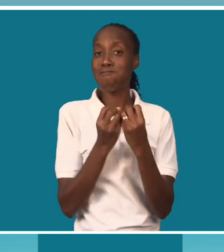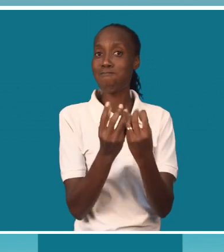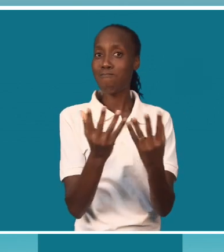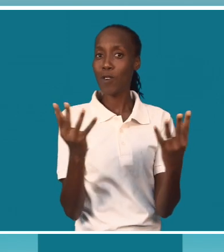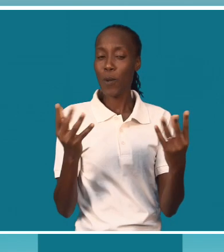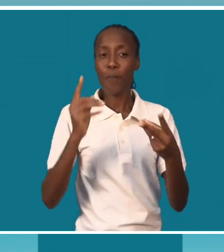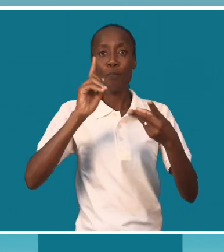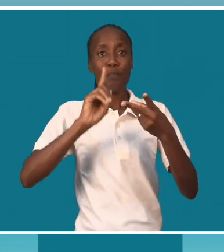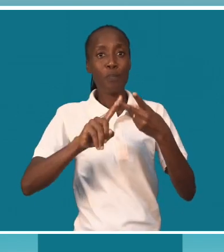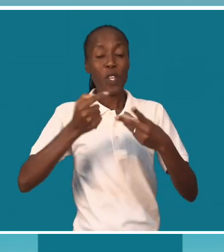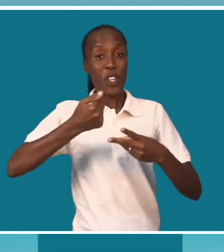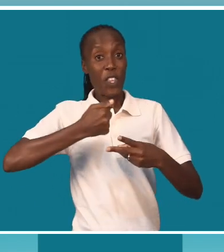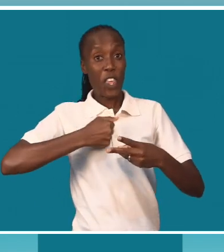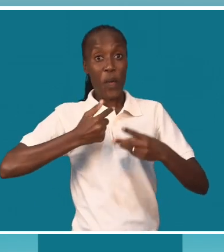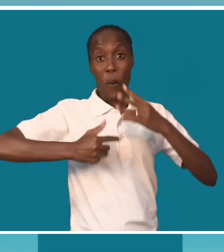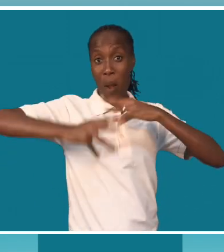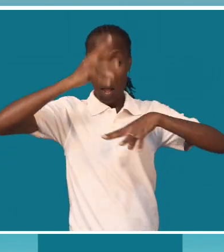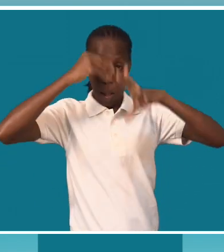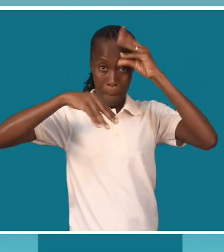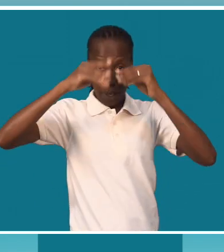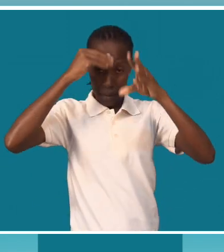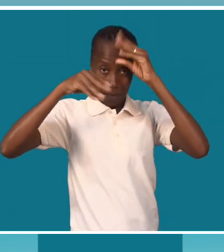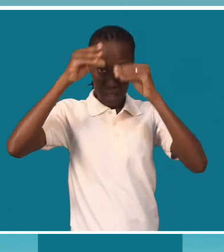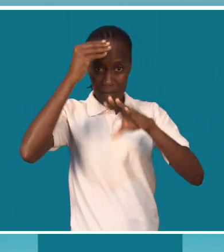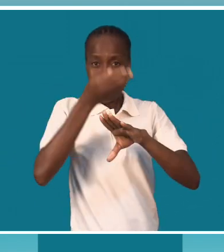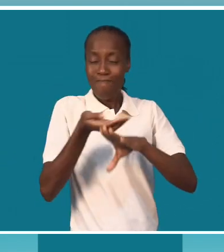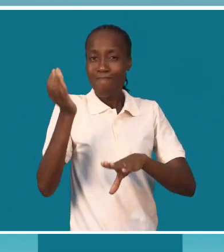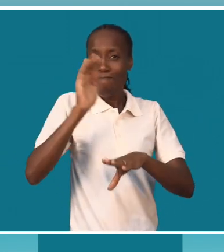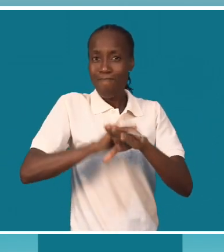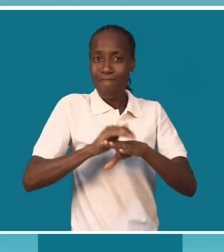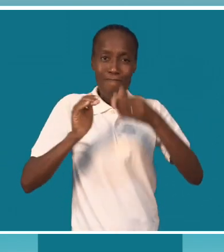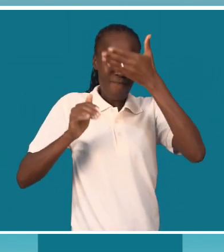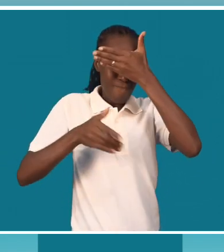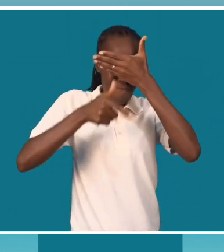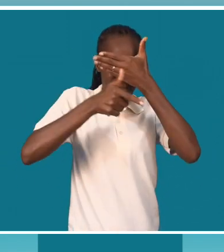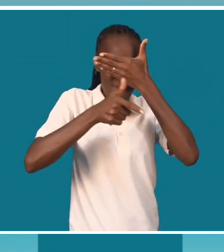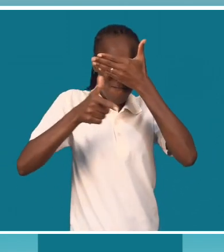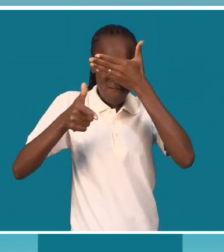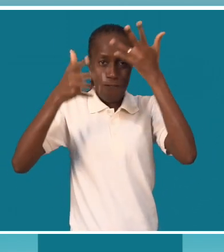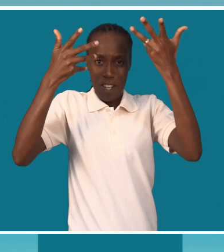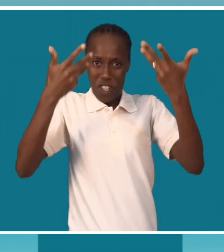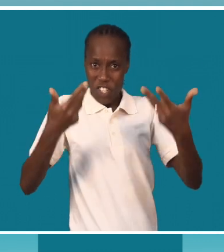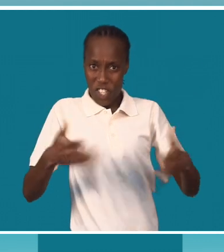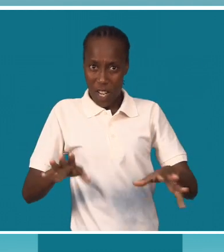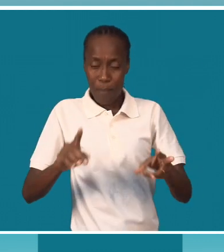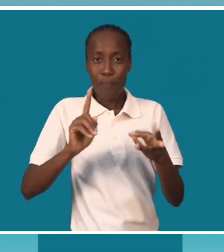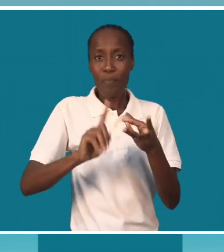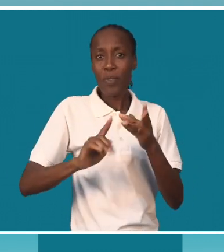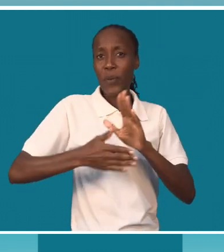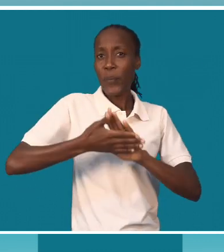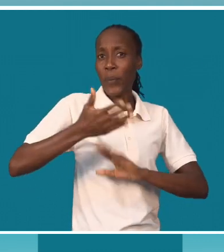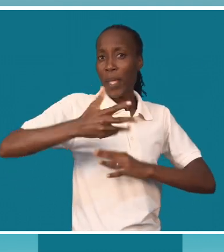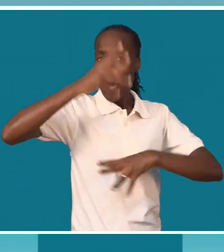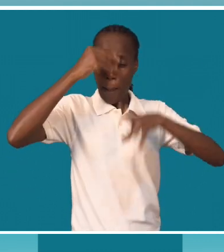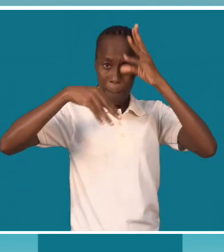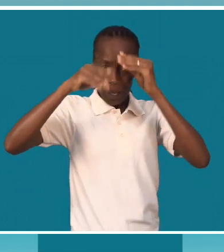aprendi a aperfeiçoar a soldadura, aprendi a usar